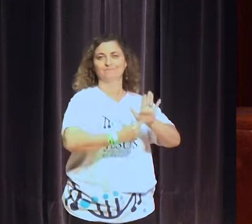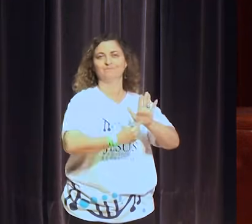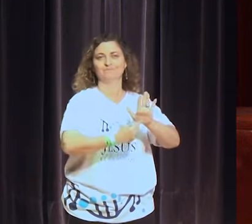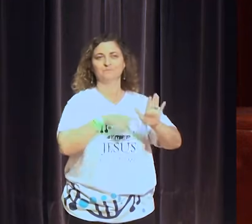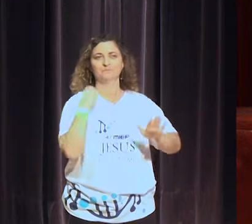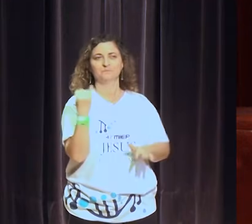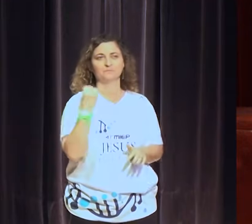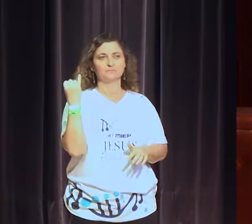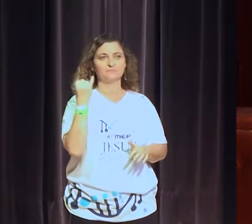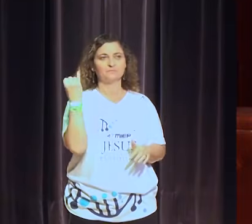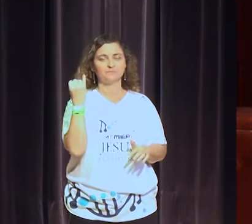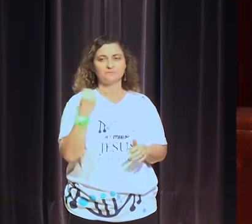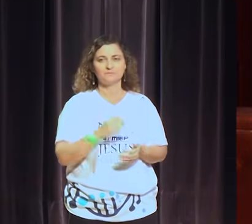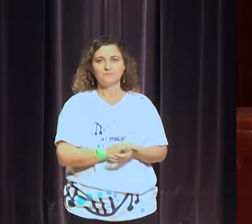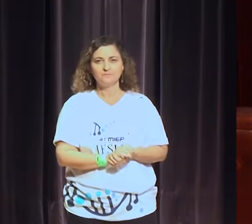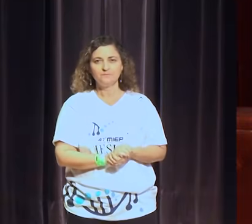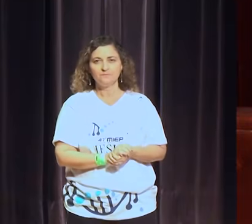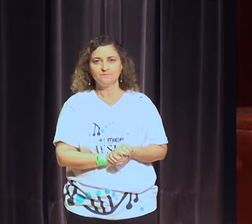título.